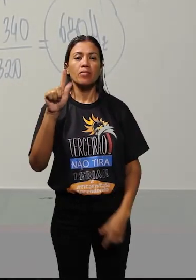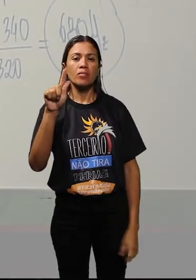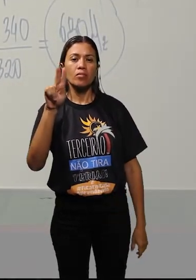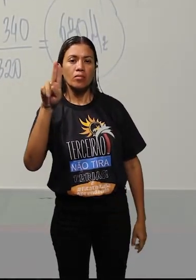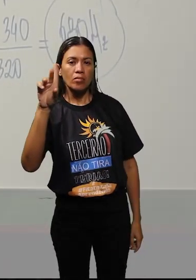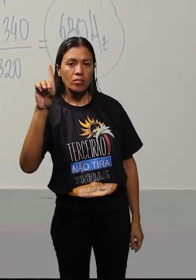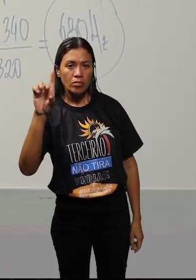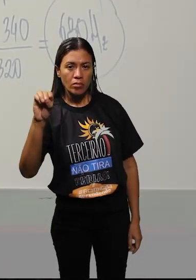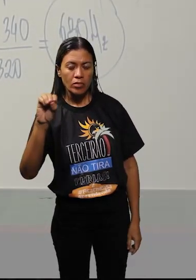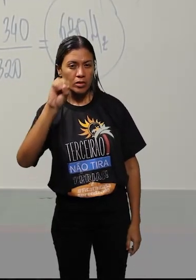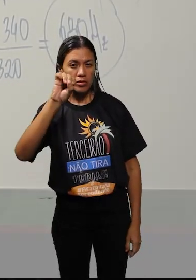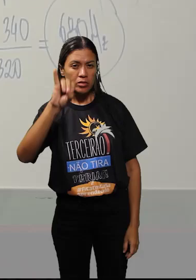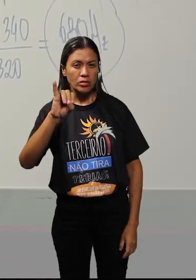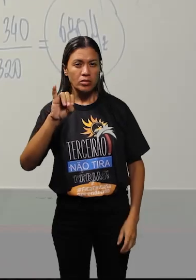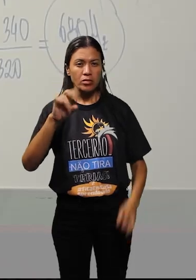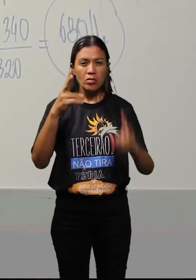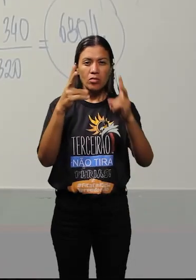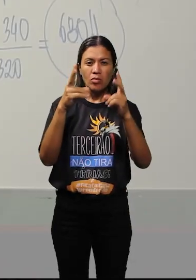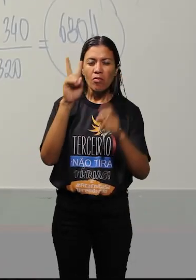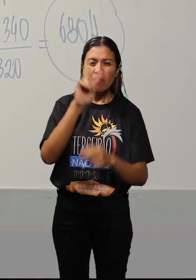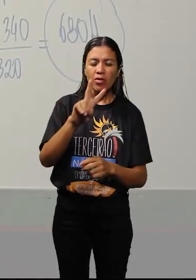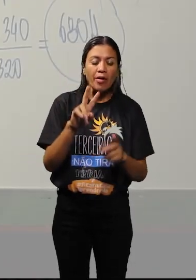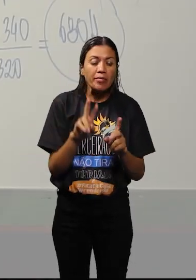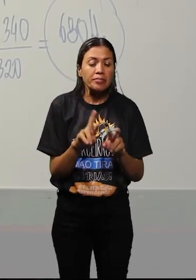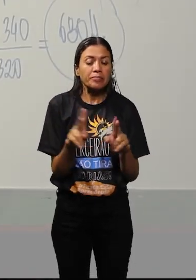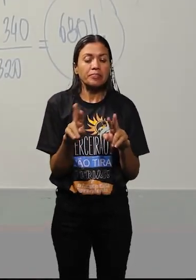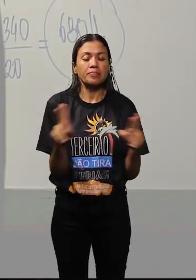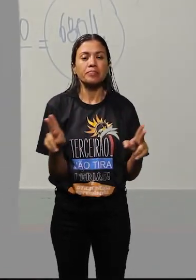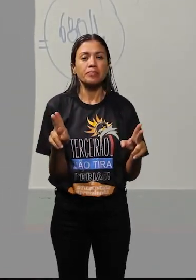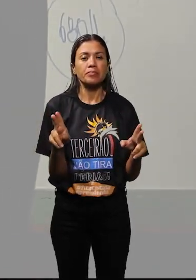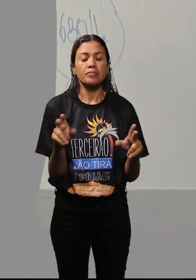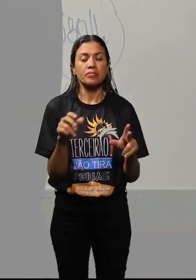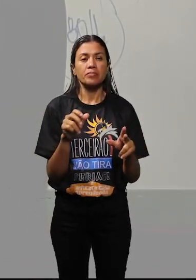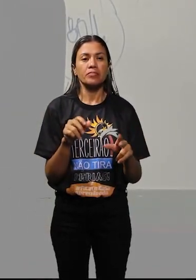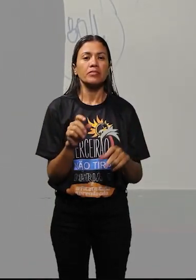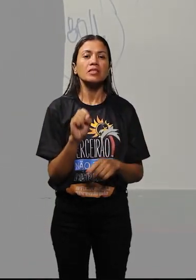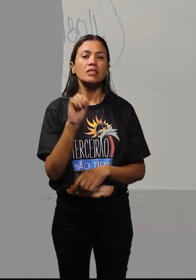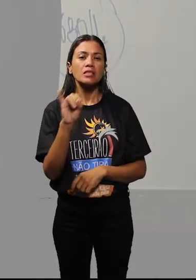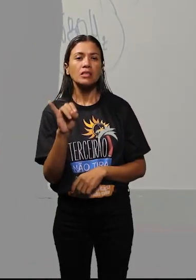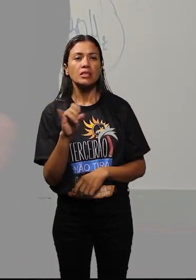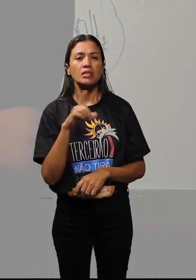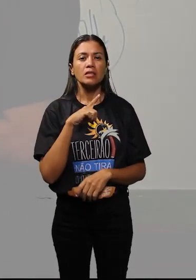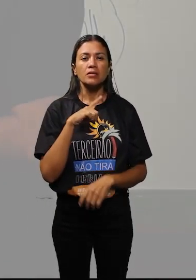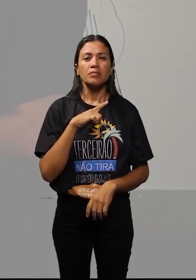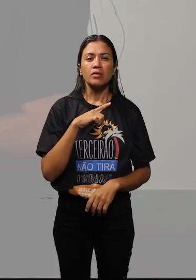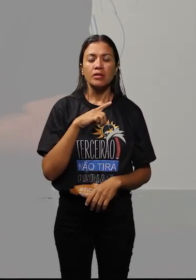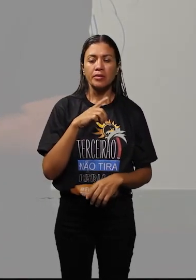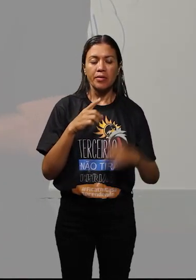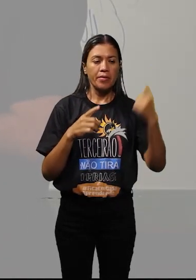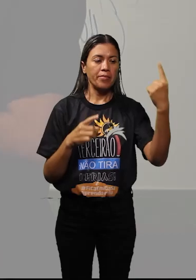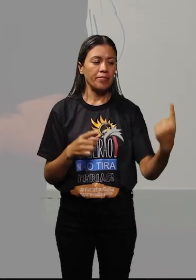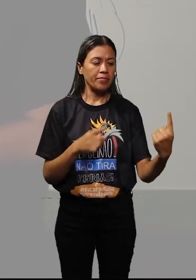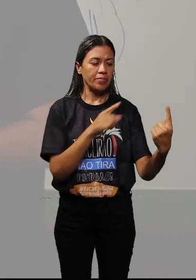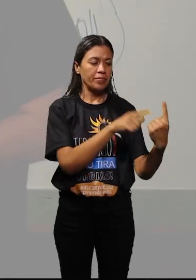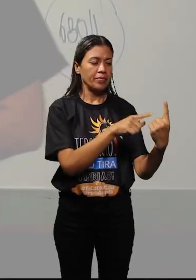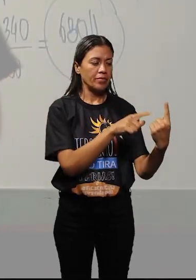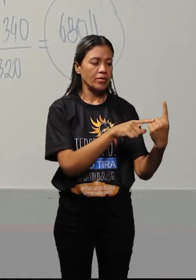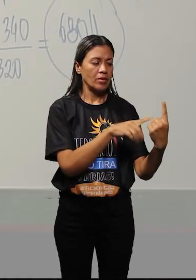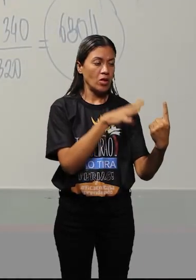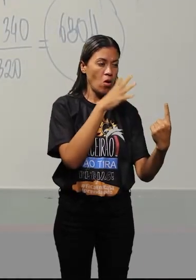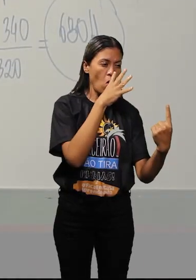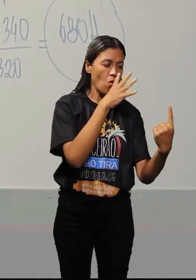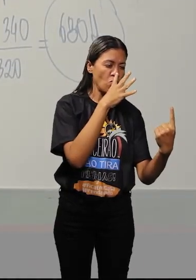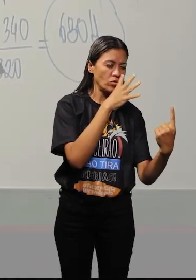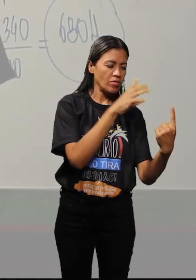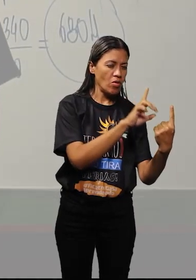onda, depois de 1 segundo chega a outra, 1 segundo chega a outra, mas ele agora vai correr disso aqui, ó, ele está correndo dessas ondas. O que vai acontecer?